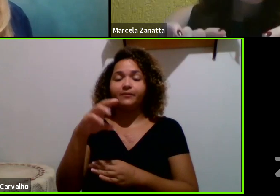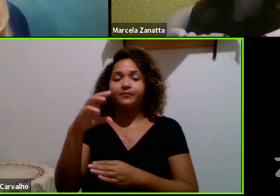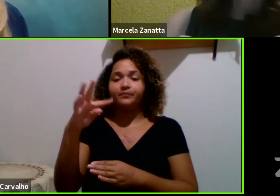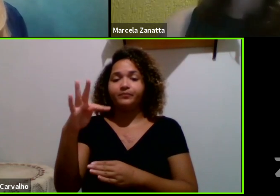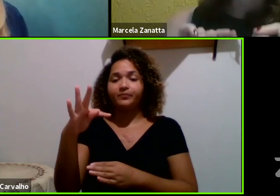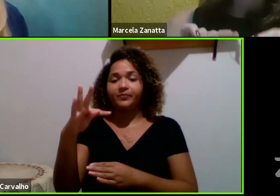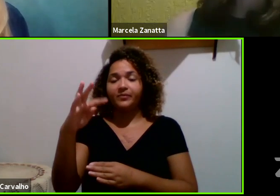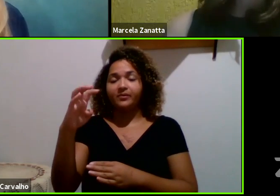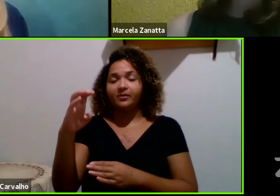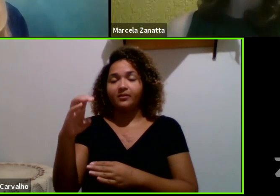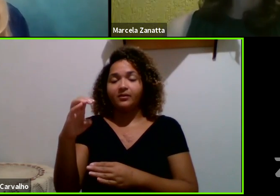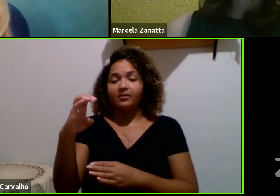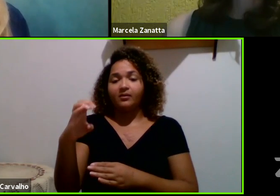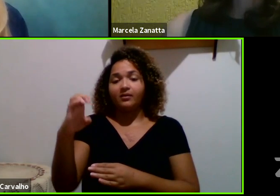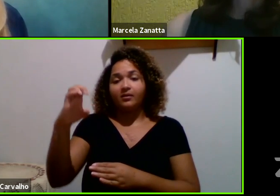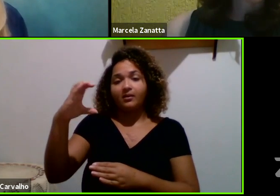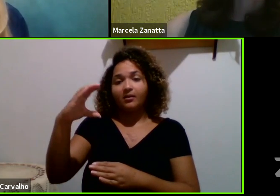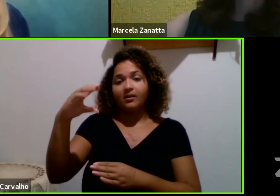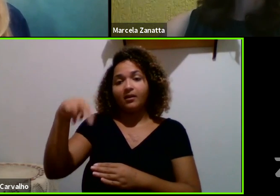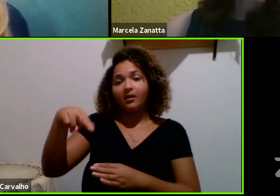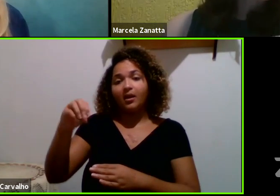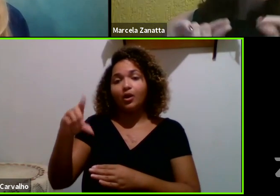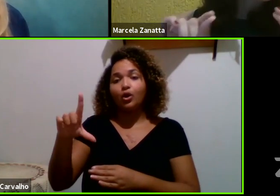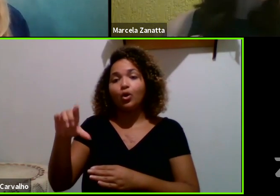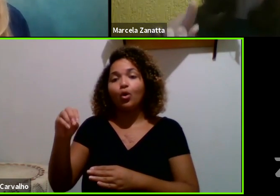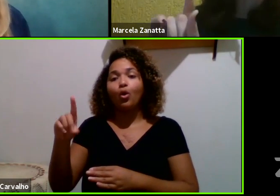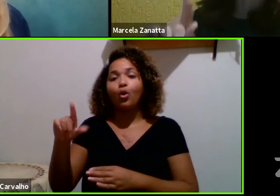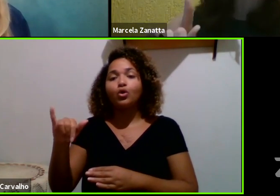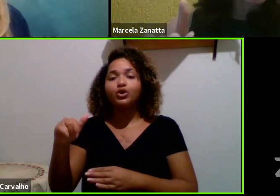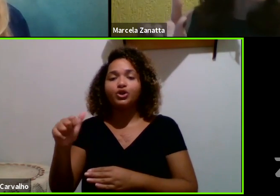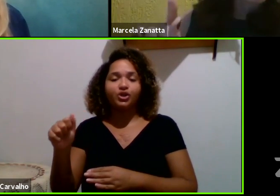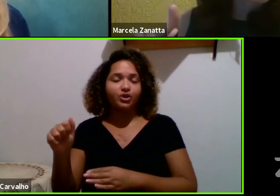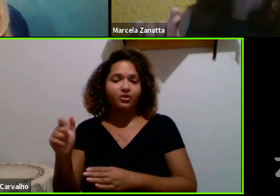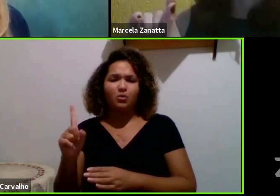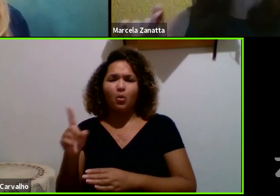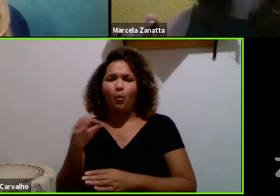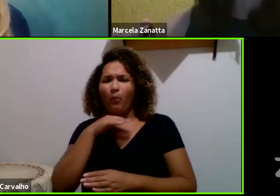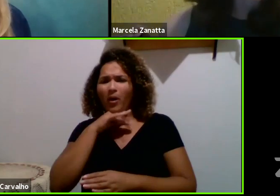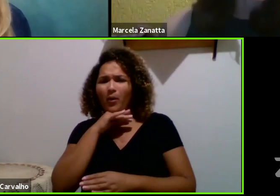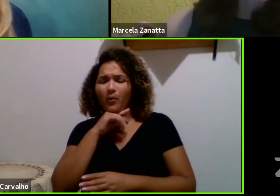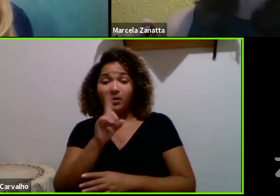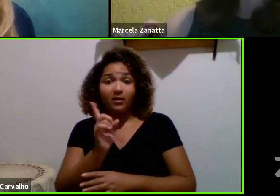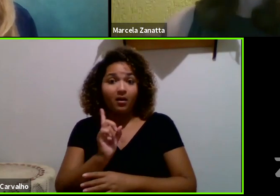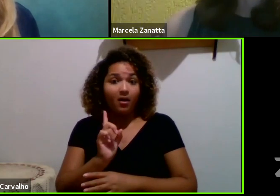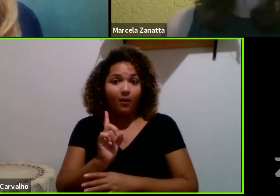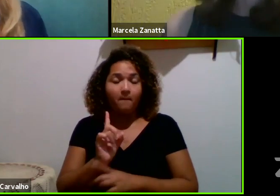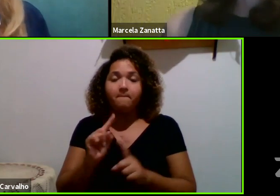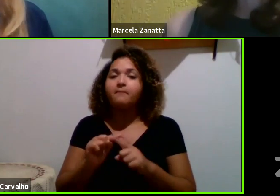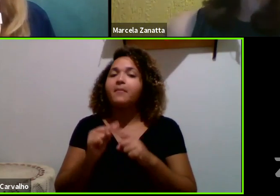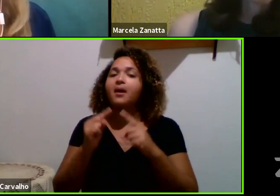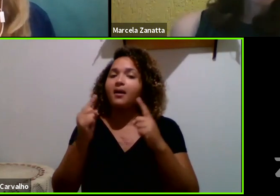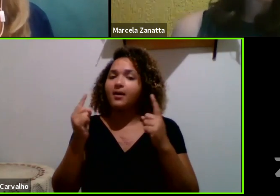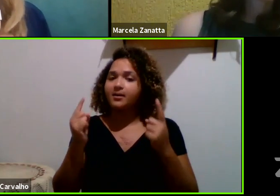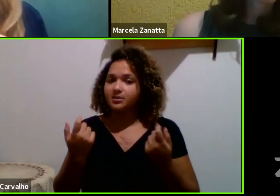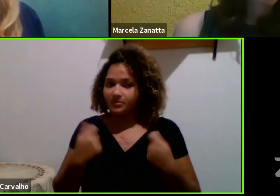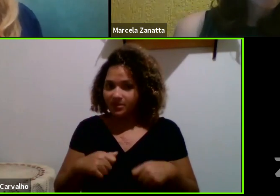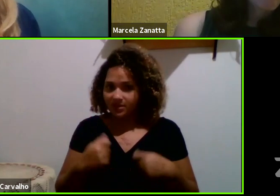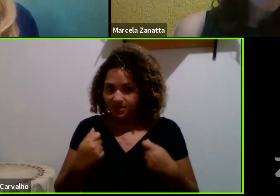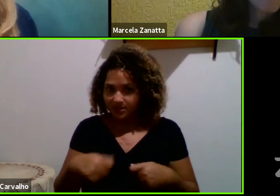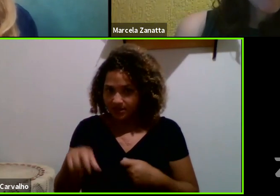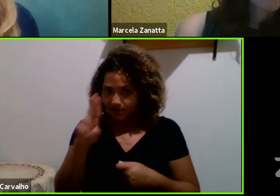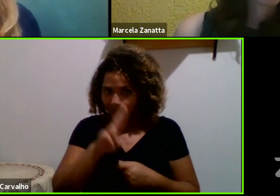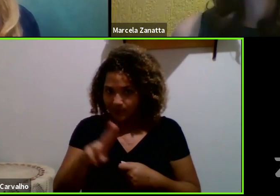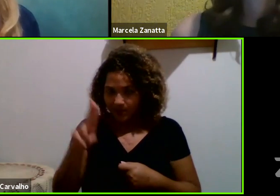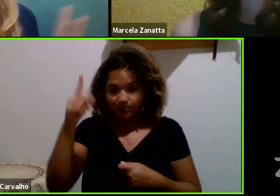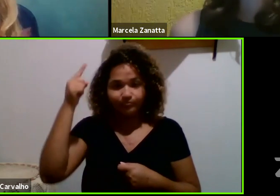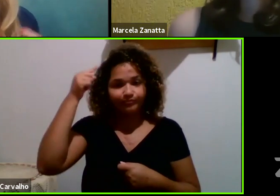com individualização, com cuidado. Não é? Então, não é tecnologia, não nos entendam mal, pelo amor de Deus. Omar, tem 2